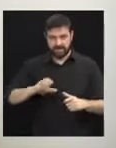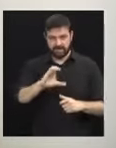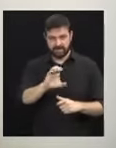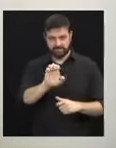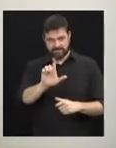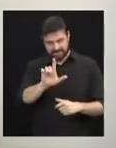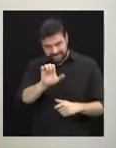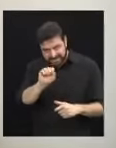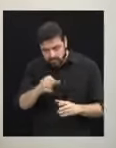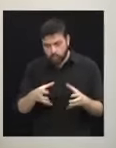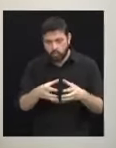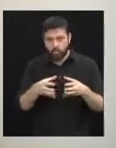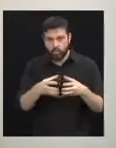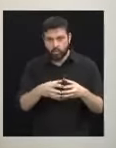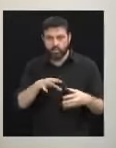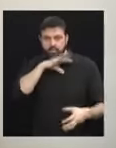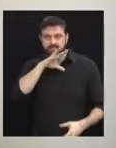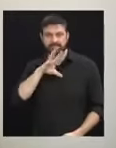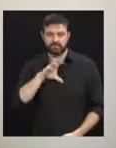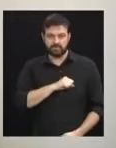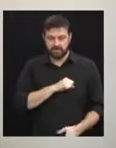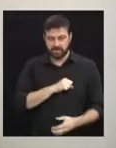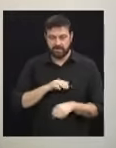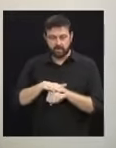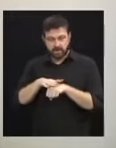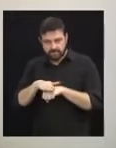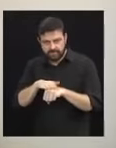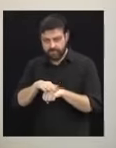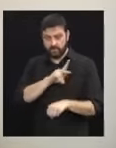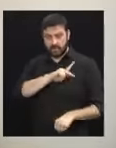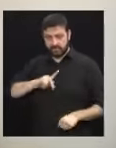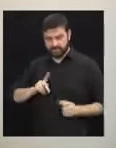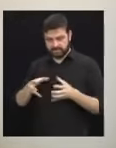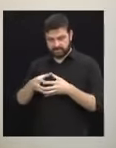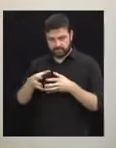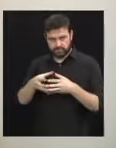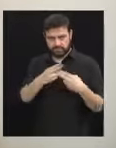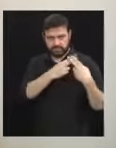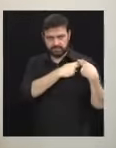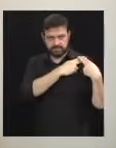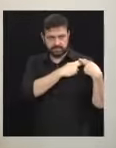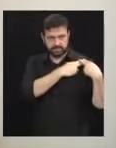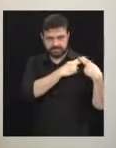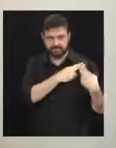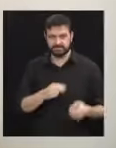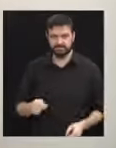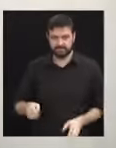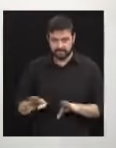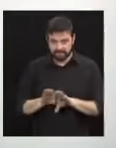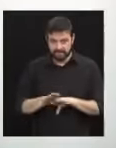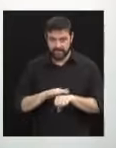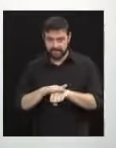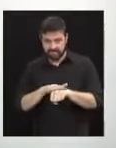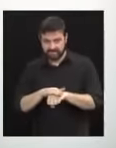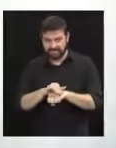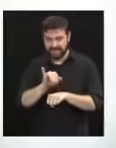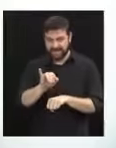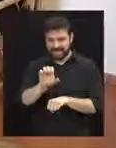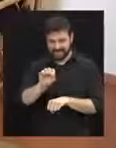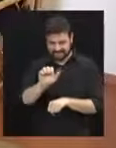Like Bichos. Quem conversa comigo, conversou já no primeiro bloco, é a Liliane Costa, que é a presidente da entidade. A gente está com a Isabela também, que é a